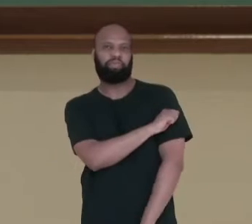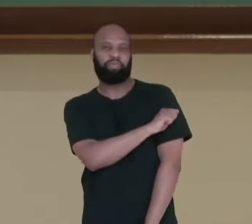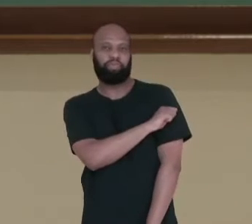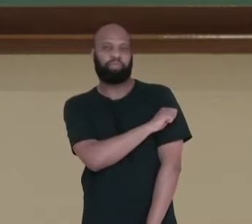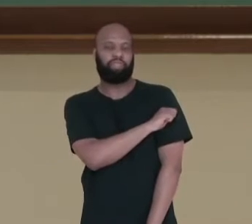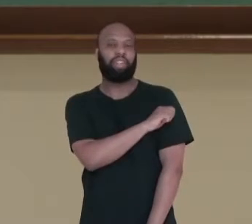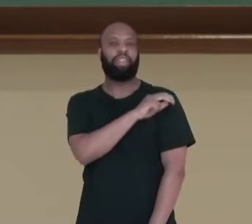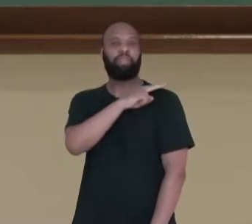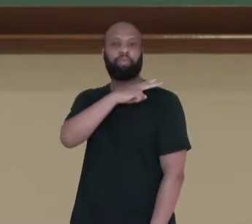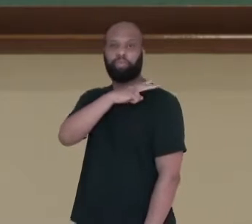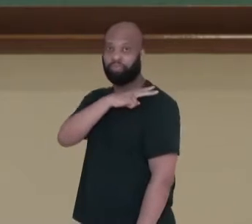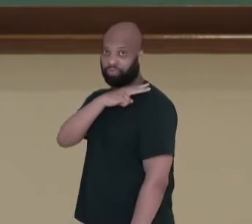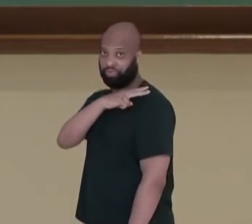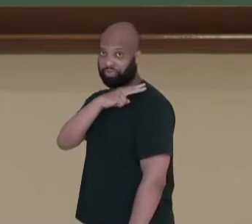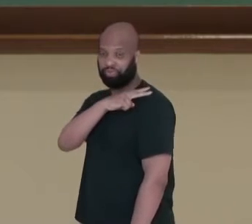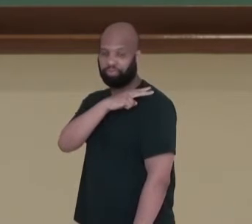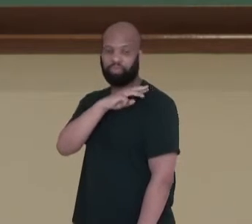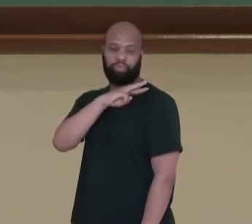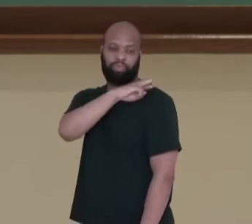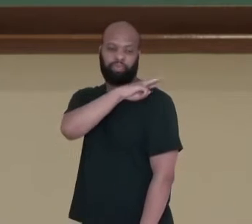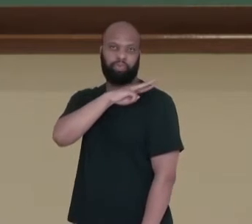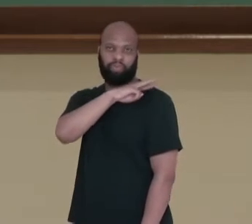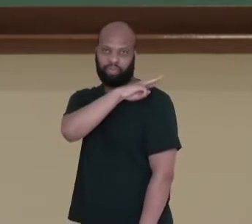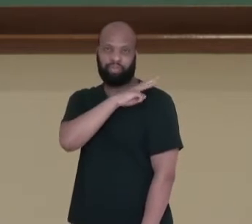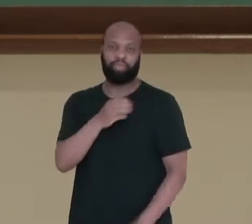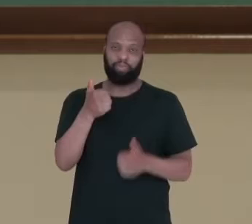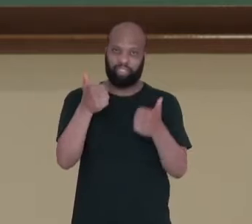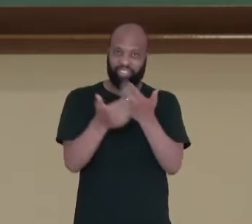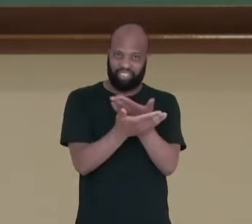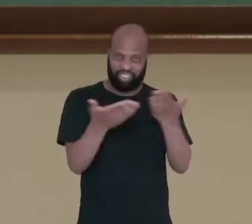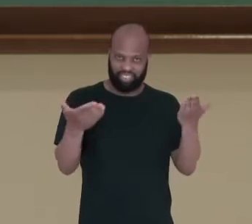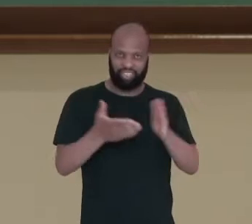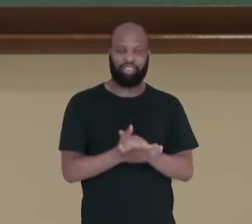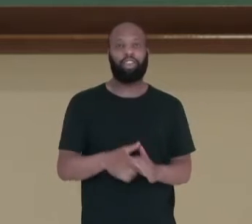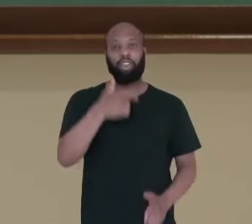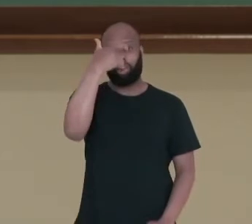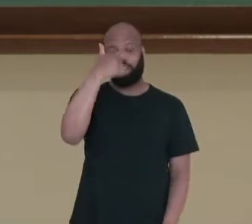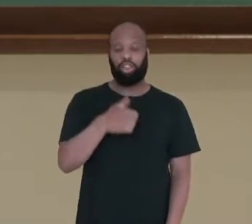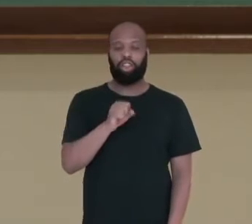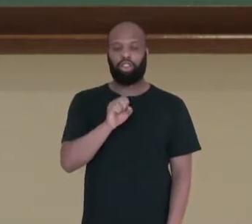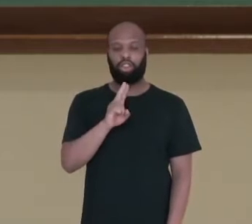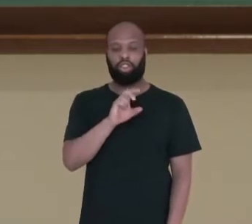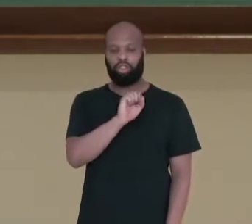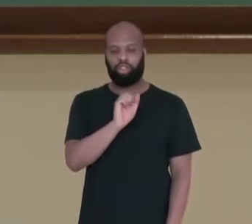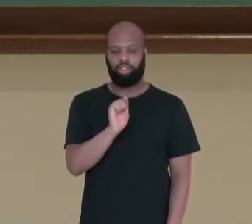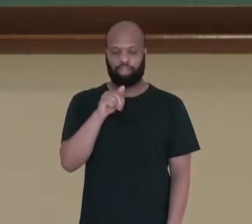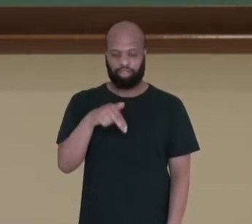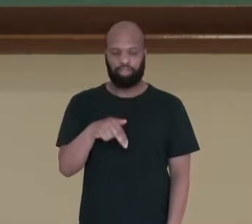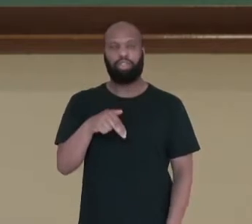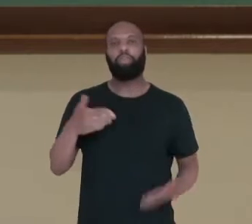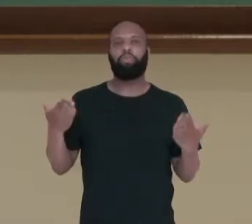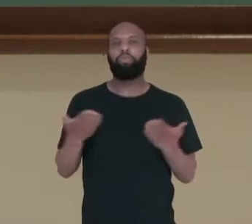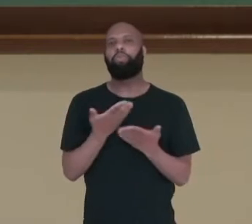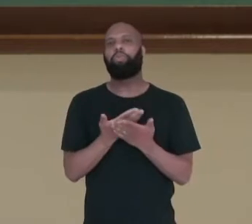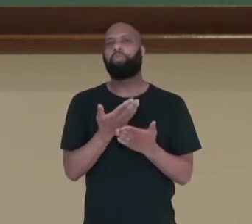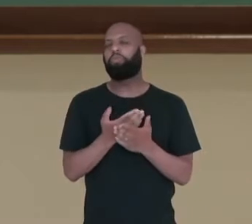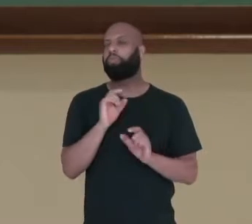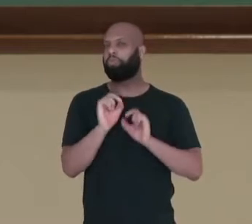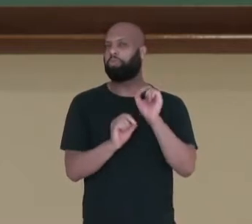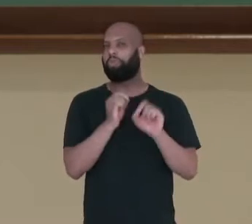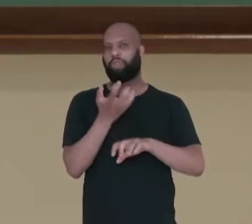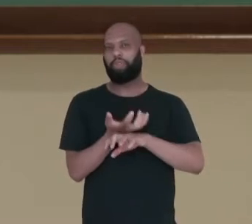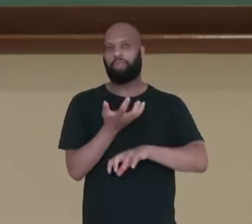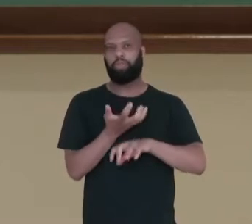estudante da segunda série do Ensino Médio. Tudo bem com vocês? Eu sou a professora Susan dos Anjos e essa é mais